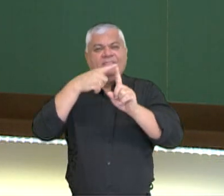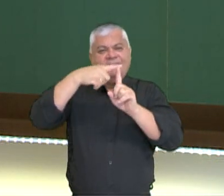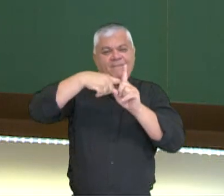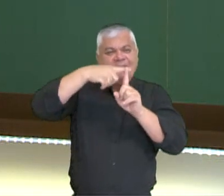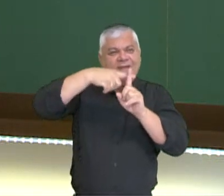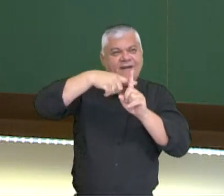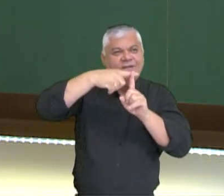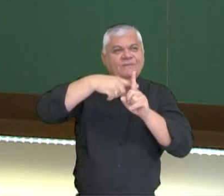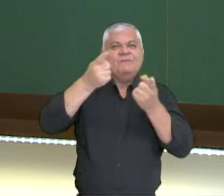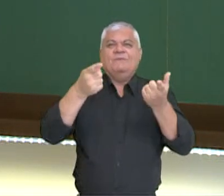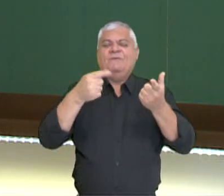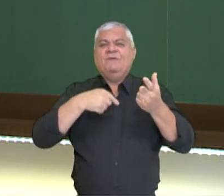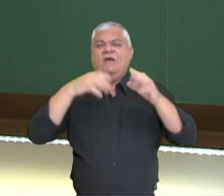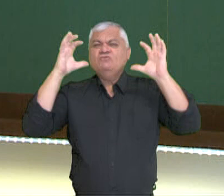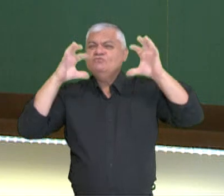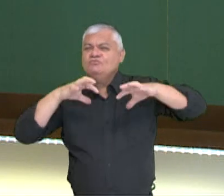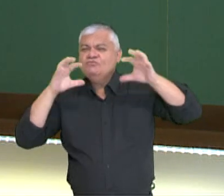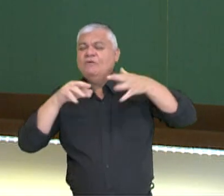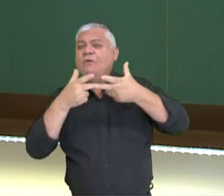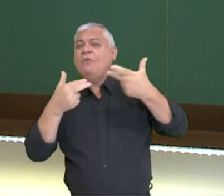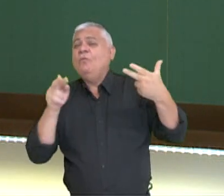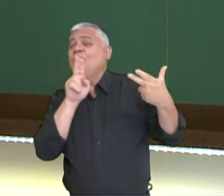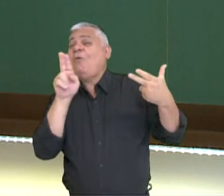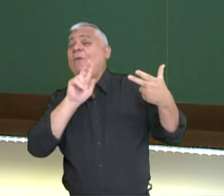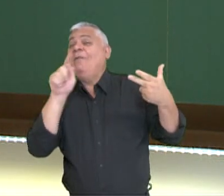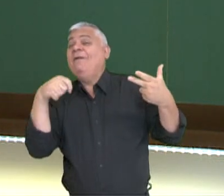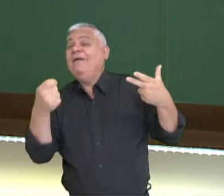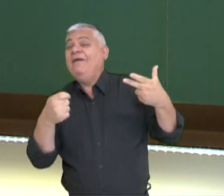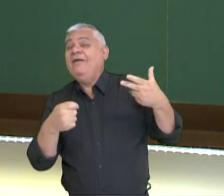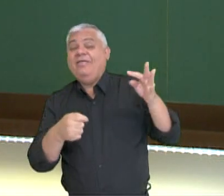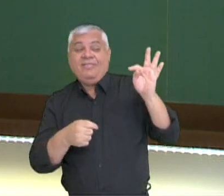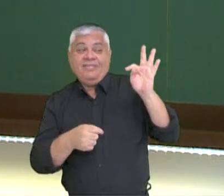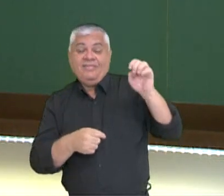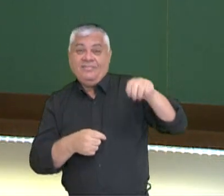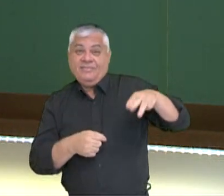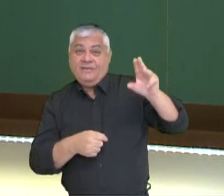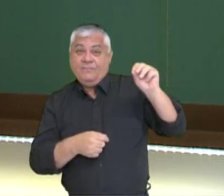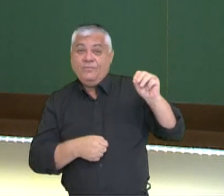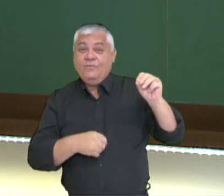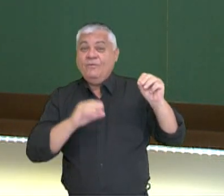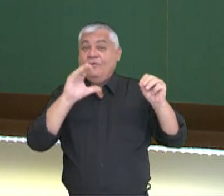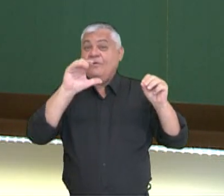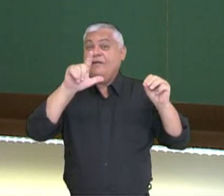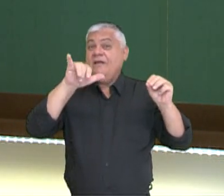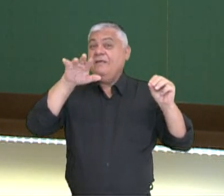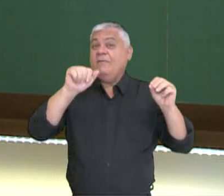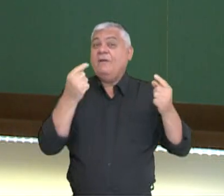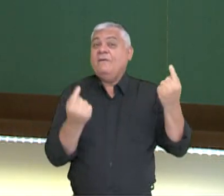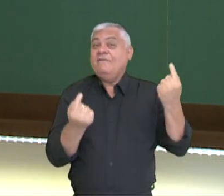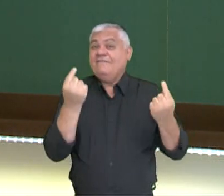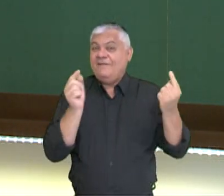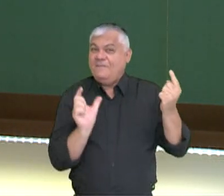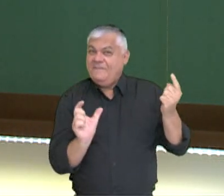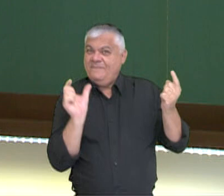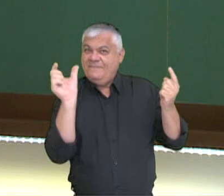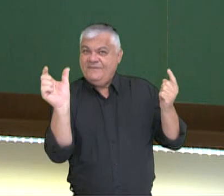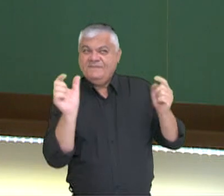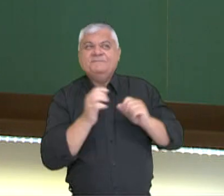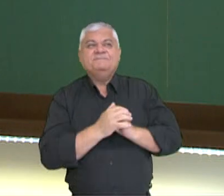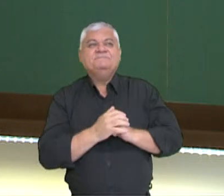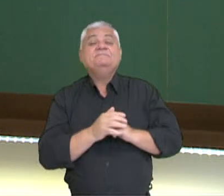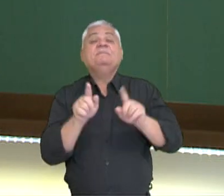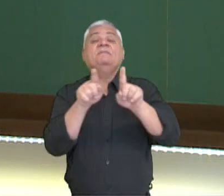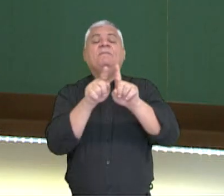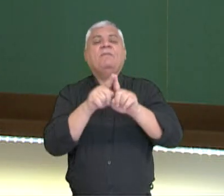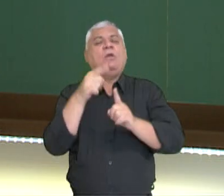desses elementos, eu estou me referindo a quem? Depois a letra C, medidas que ocorrem durante um longo período, que